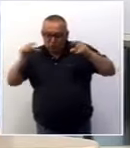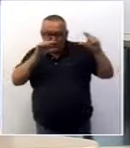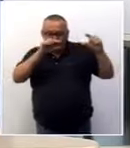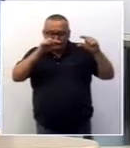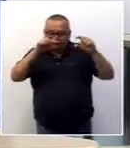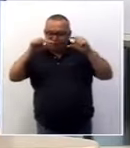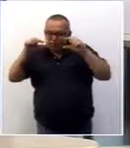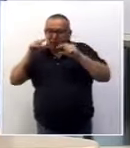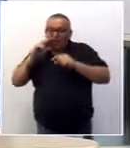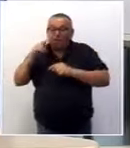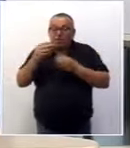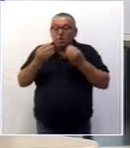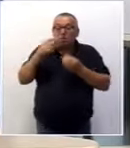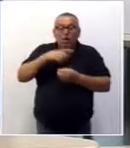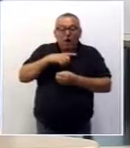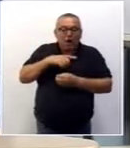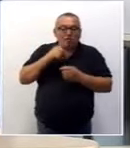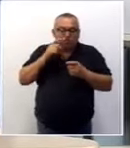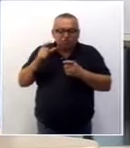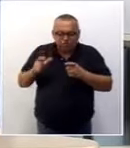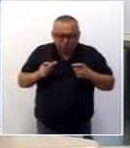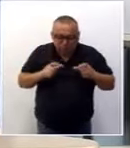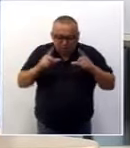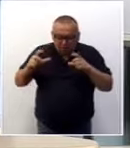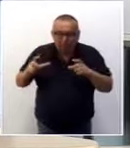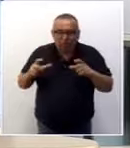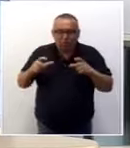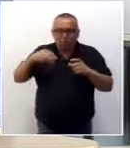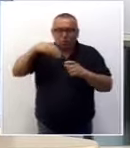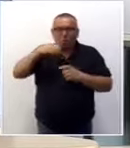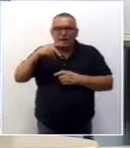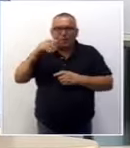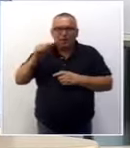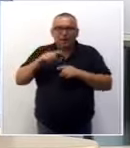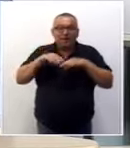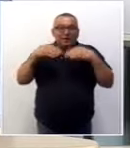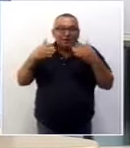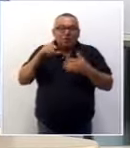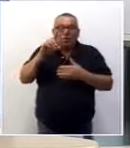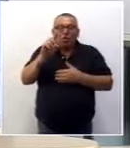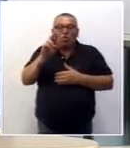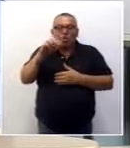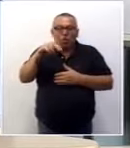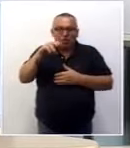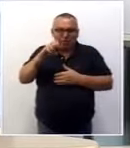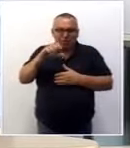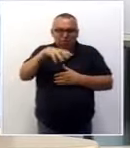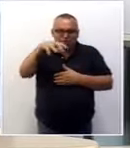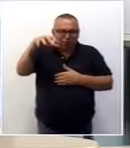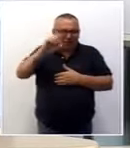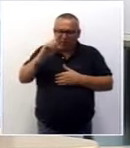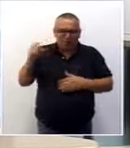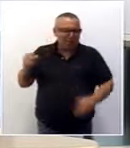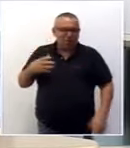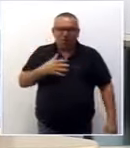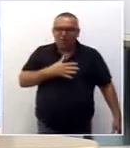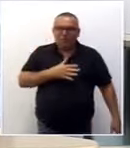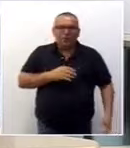inimigo. Não é? Então, drone não é uma invenção moderna, né? Vocês podem ver aí.